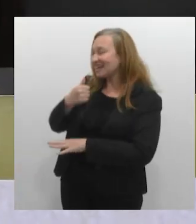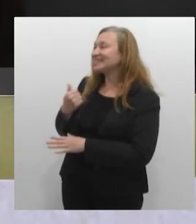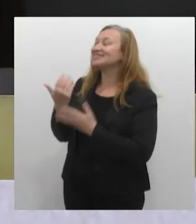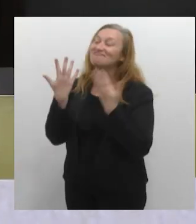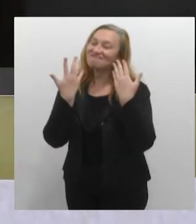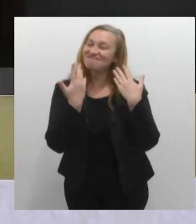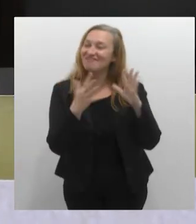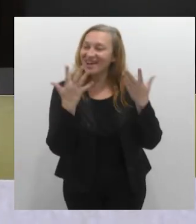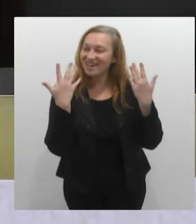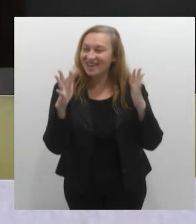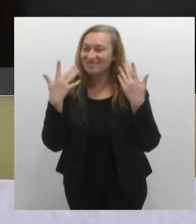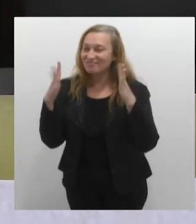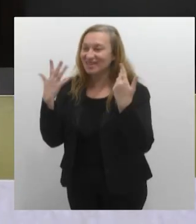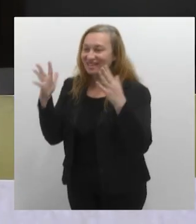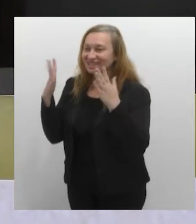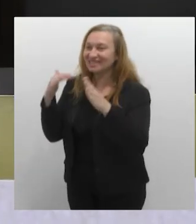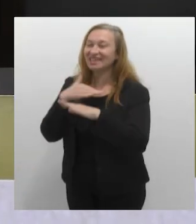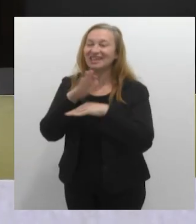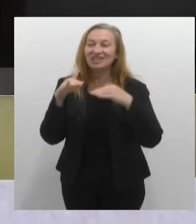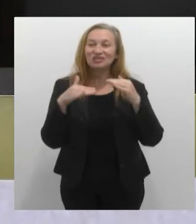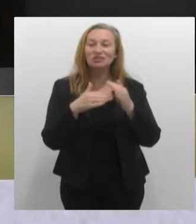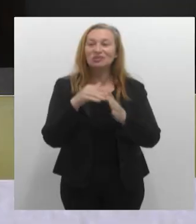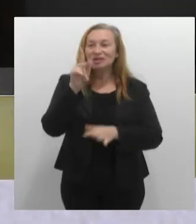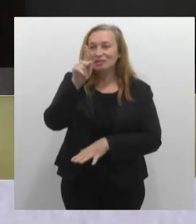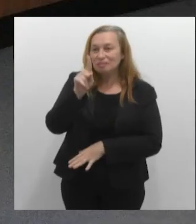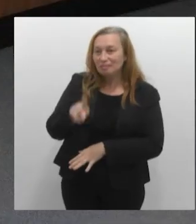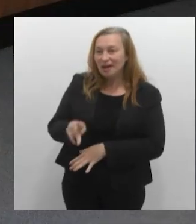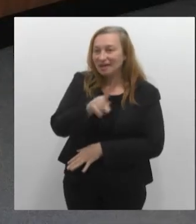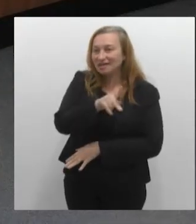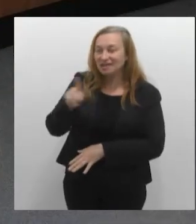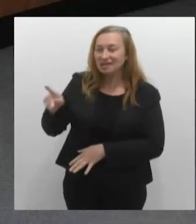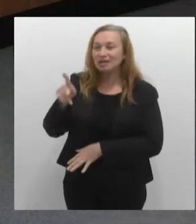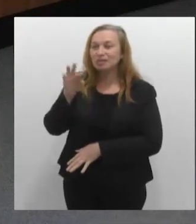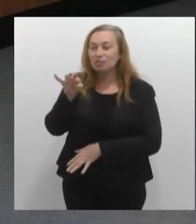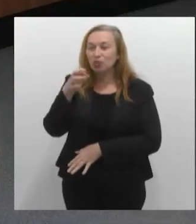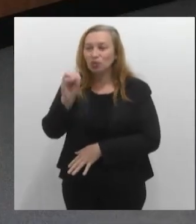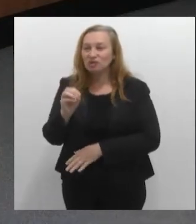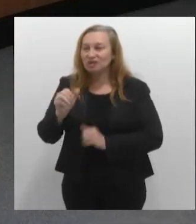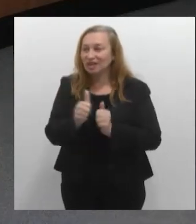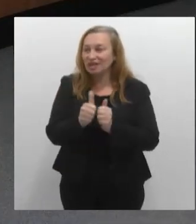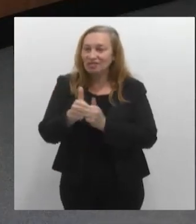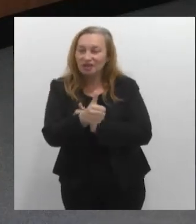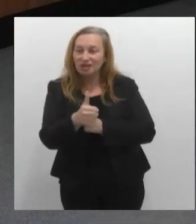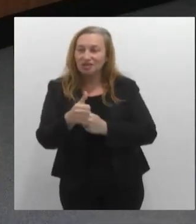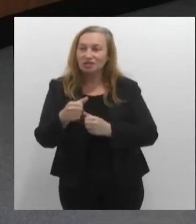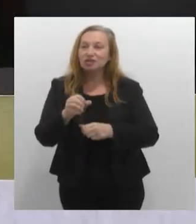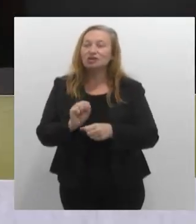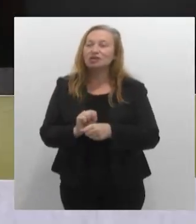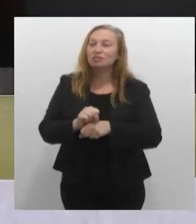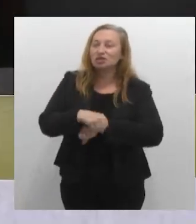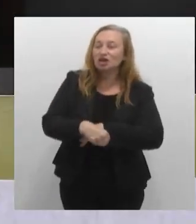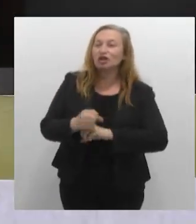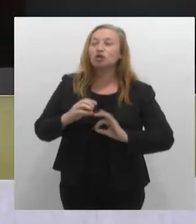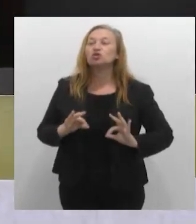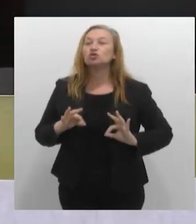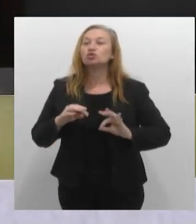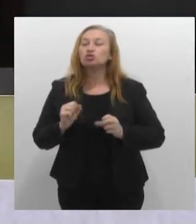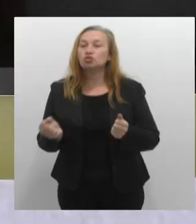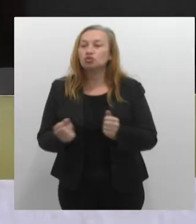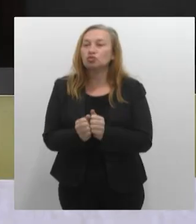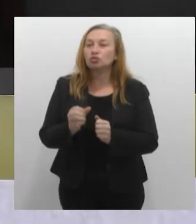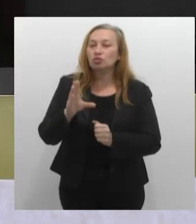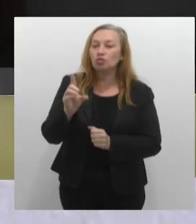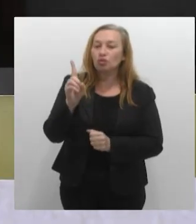salva de palmas para Padre Bruno, que agora está à frente desse ministério, junto com Dom Catelã.